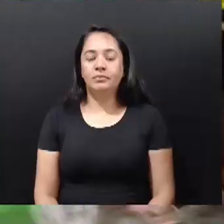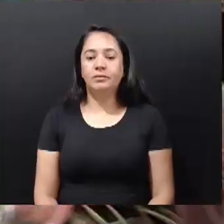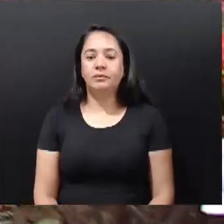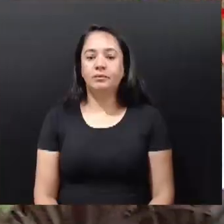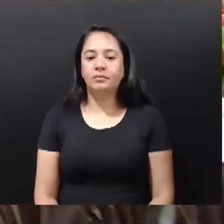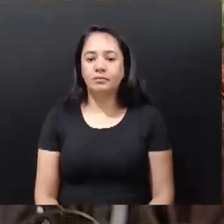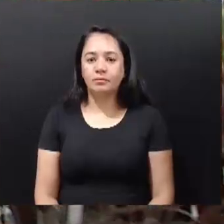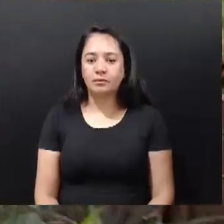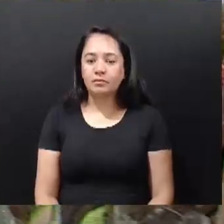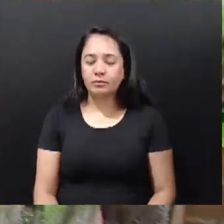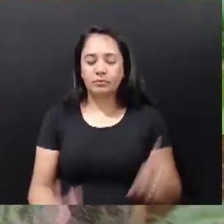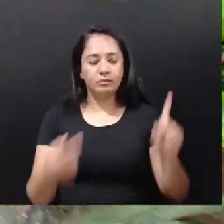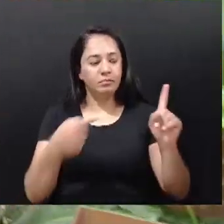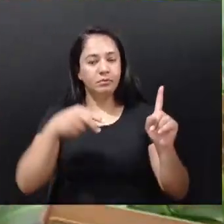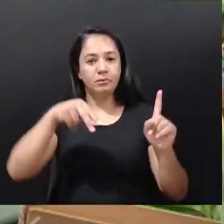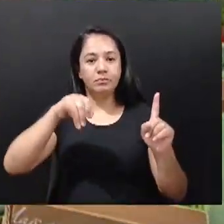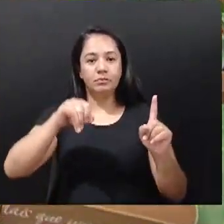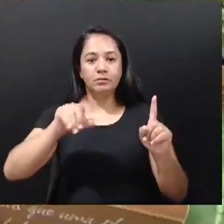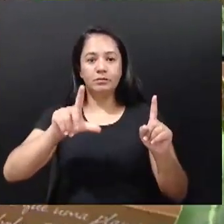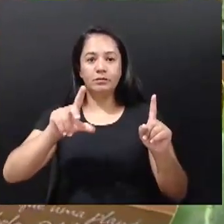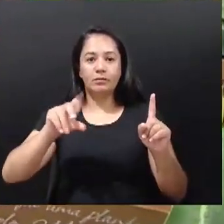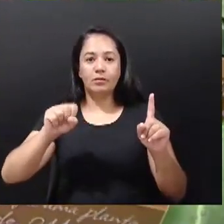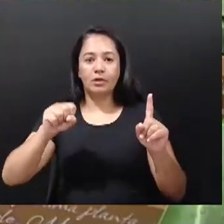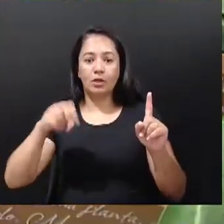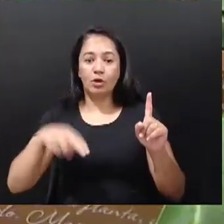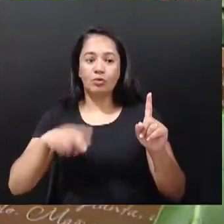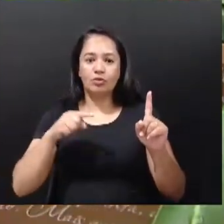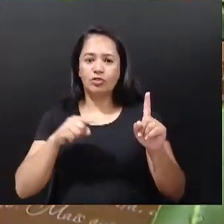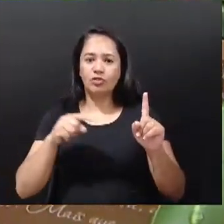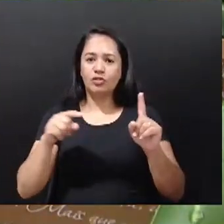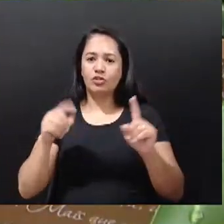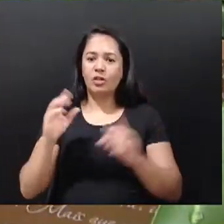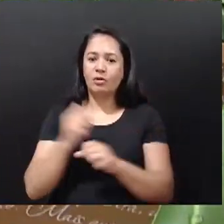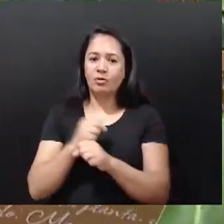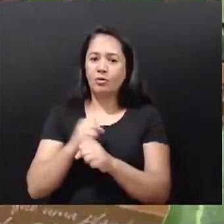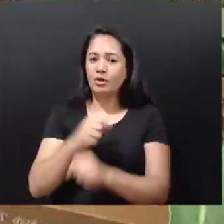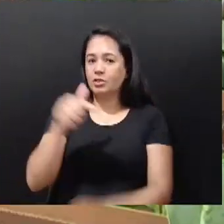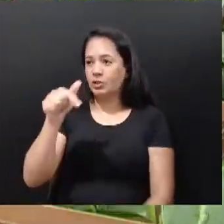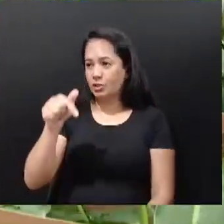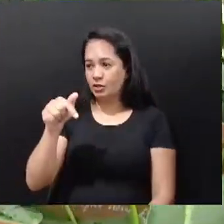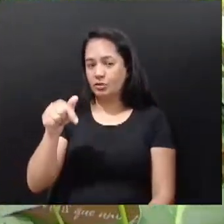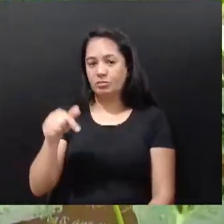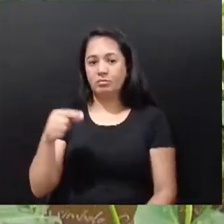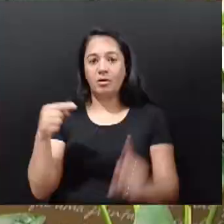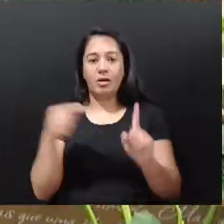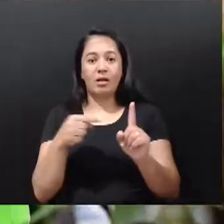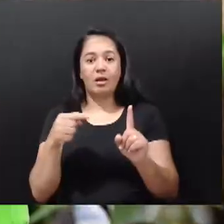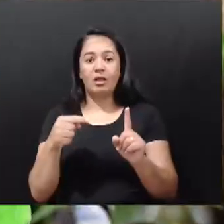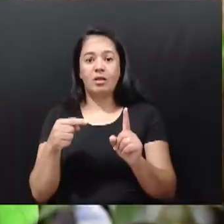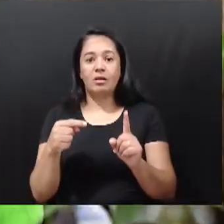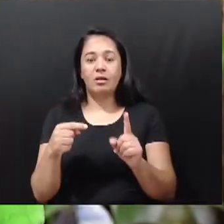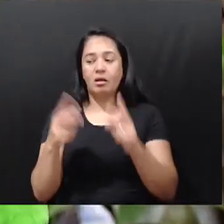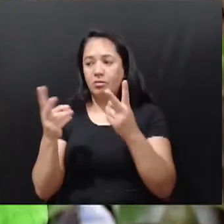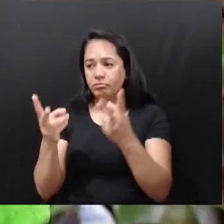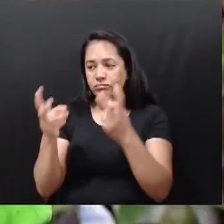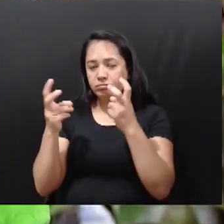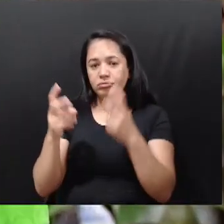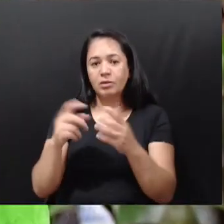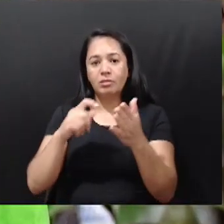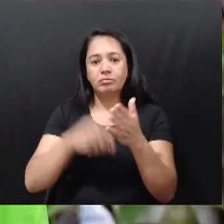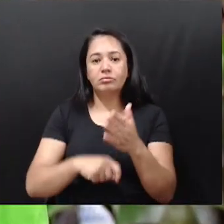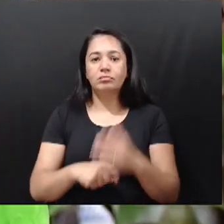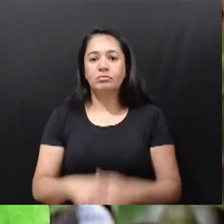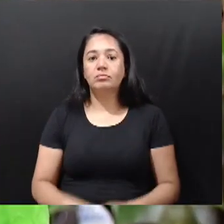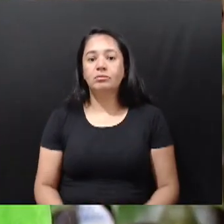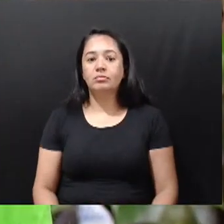Nilson, que tem um boxe no mercado de flores há 7 anos. O permissionário vê com bons olhos a licitação. Com a licitação, o que acontece?